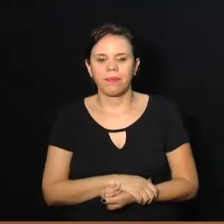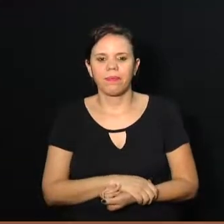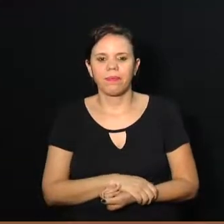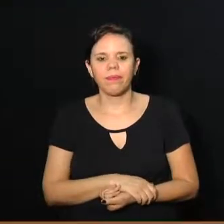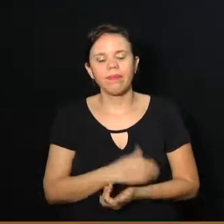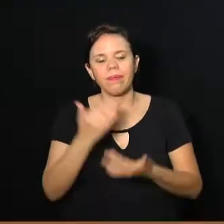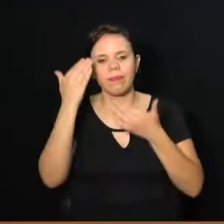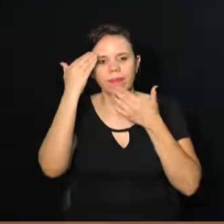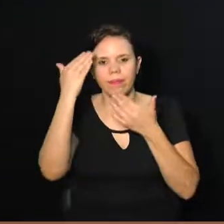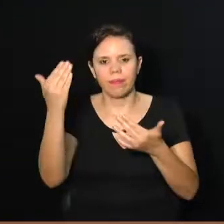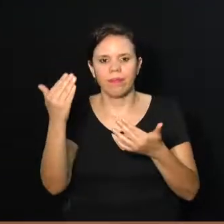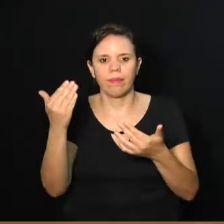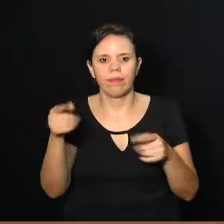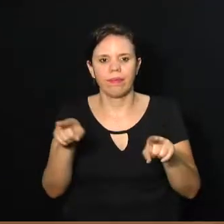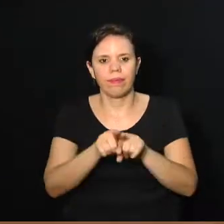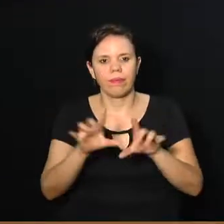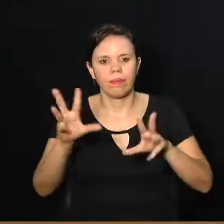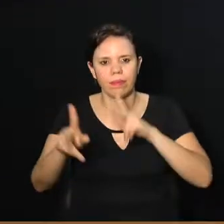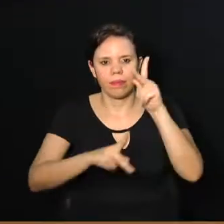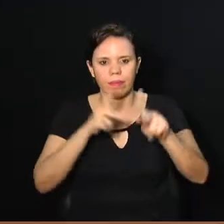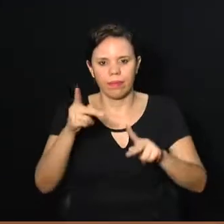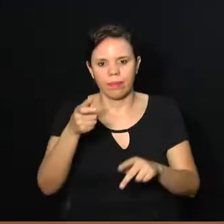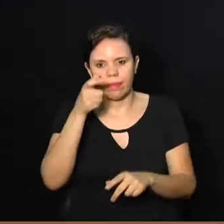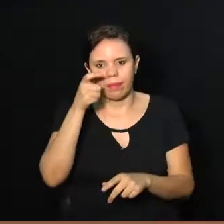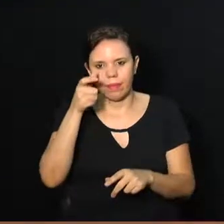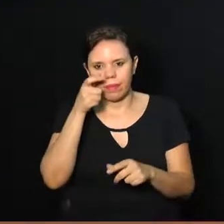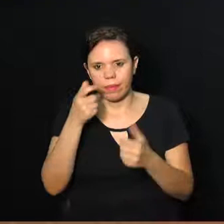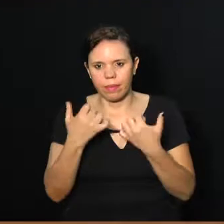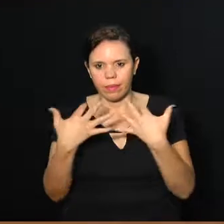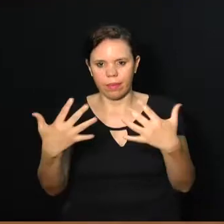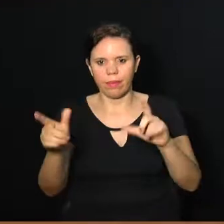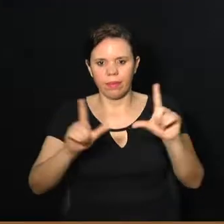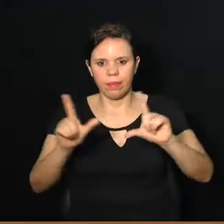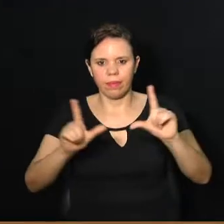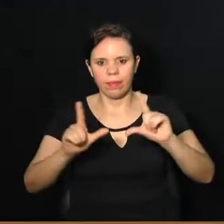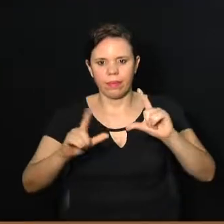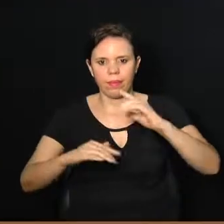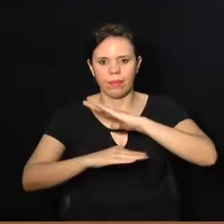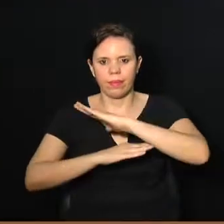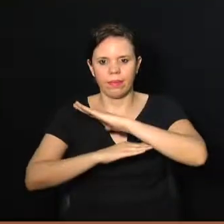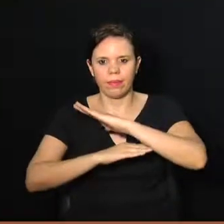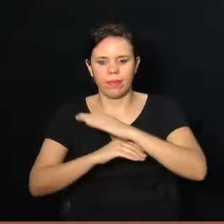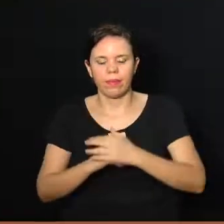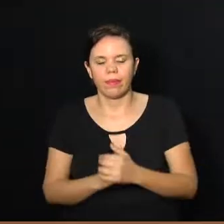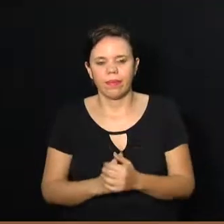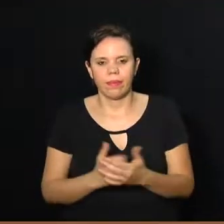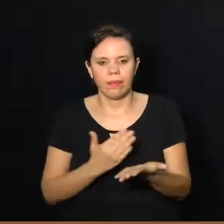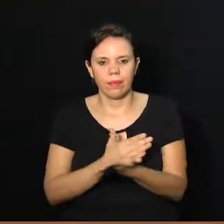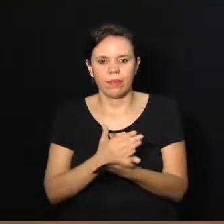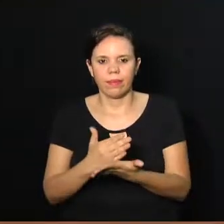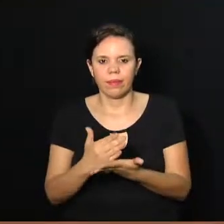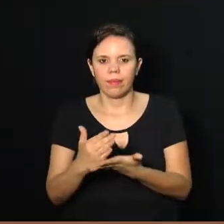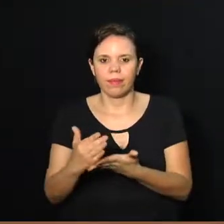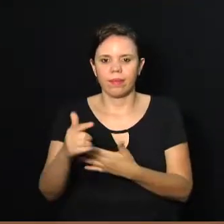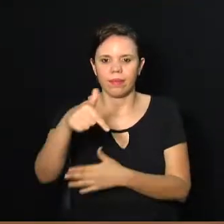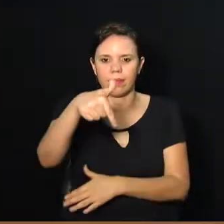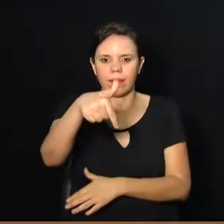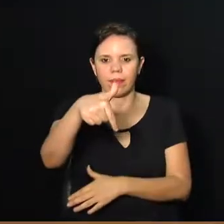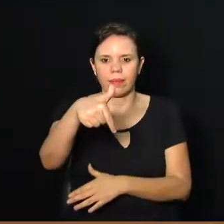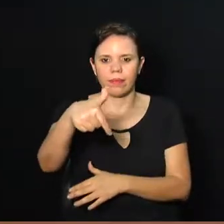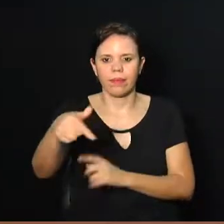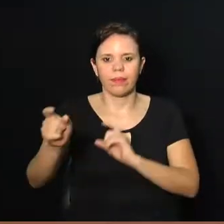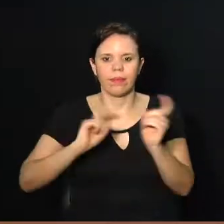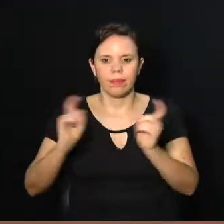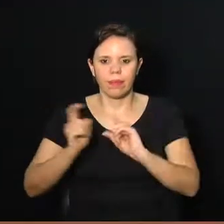Muito obrigado também por todos que nos assistem pela TV Câmara. Então, estamos dando início à 7ª reunião ordinária